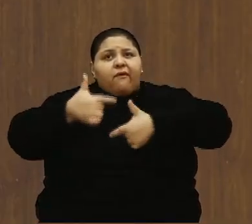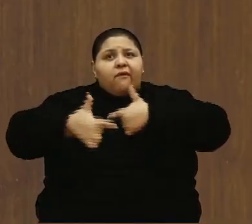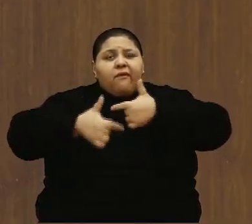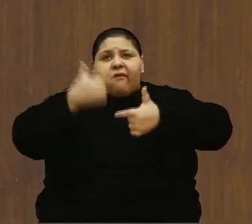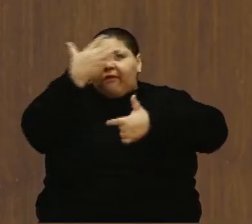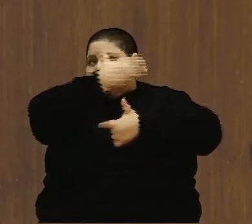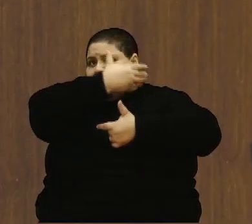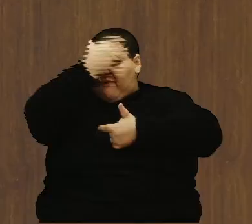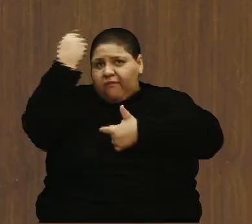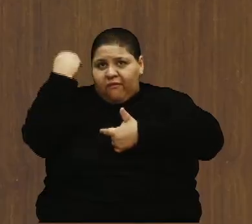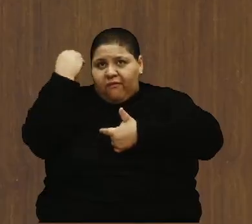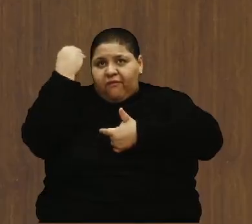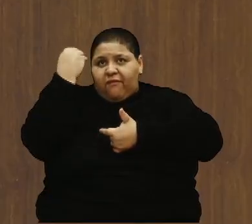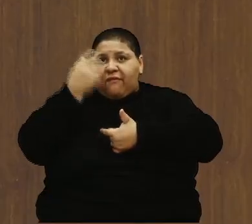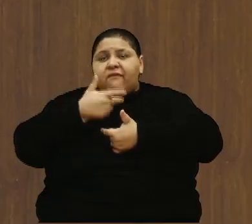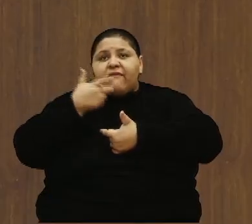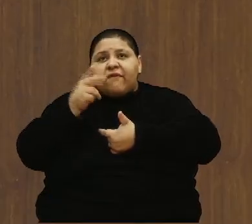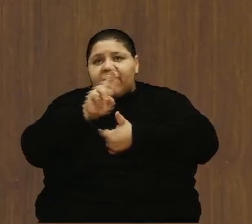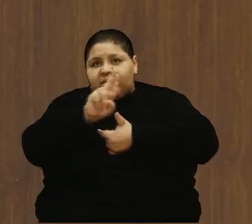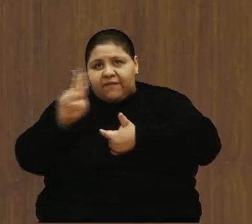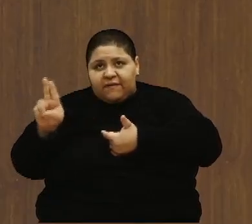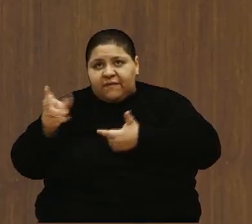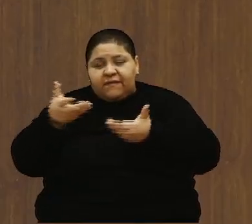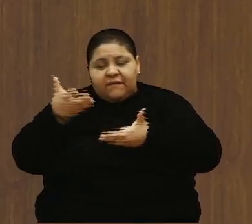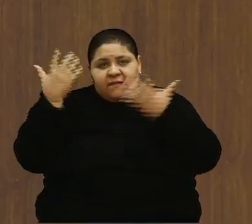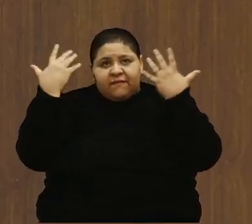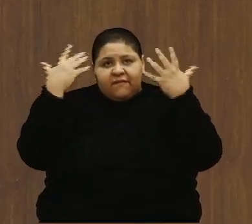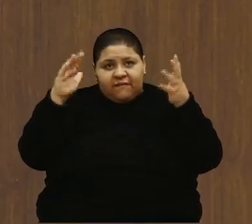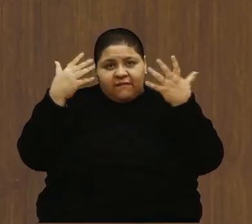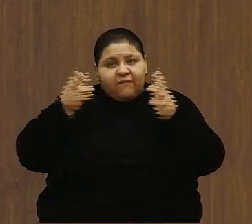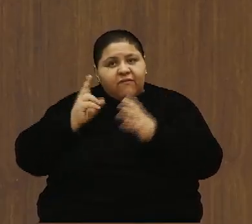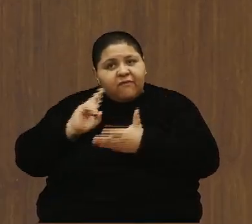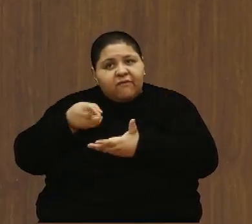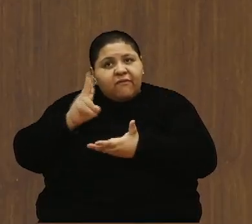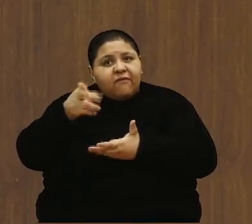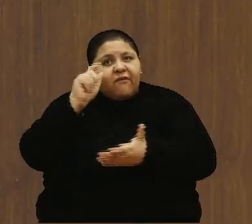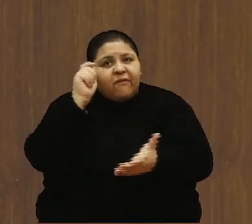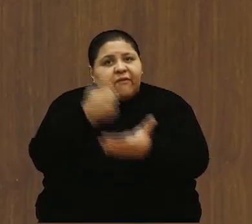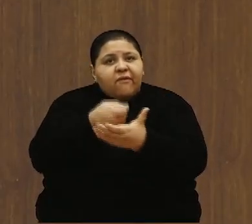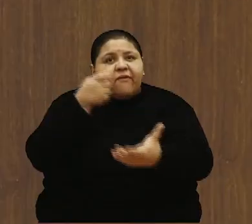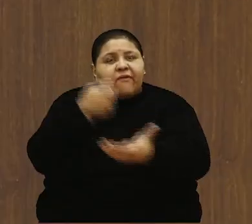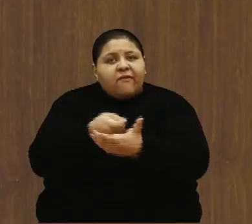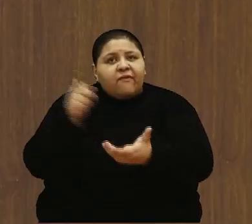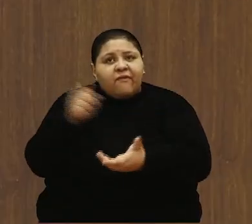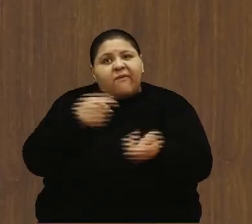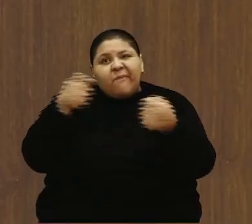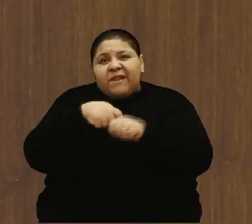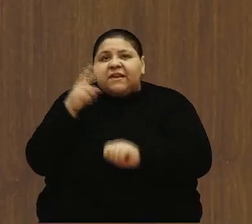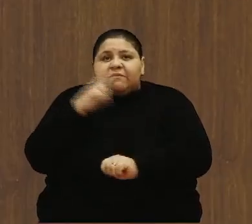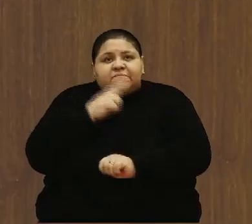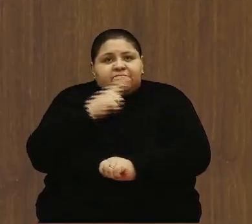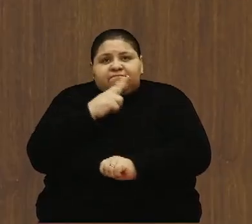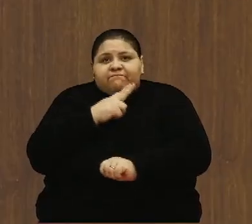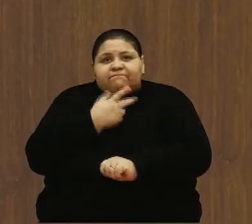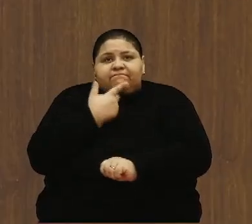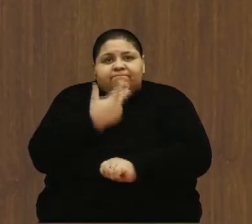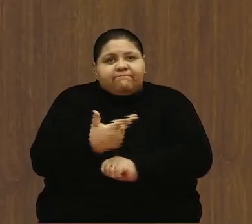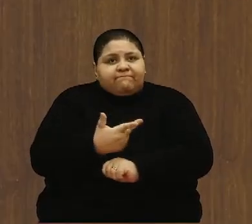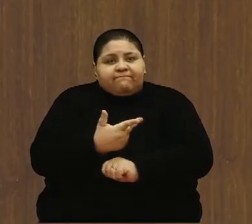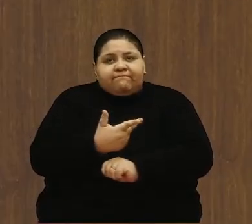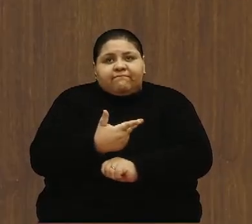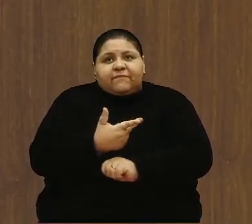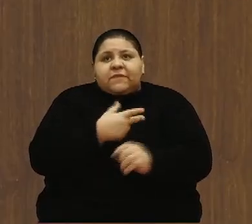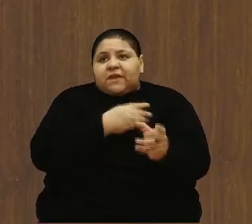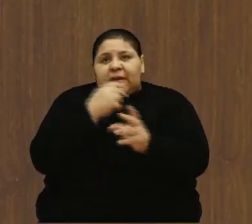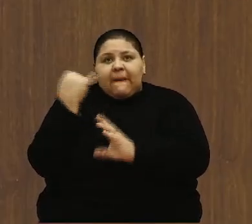que não citei o seu nome também. Então, quero lhe parabenizar, que o senhor continue com essa luta, é uma necessidade urgente, o que o senhor disse, que é